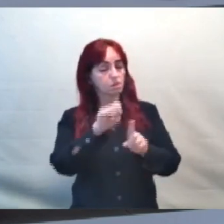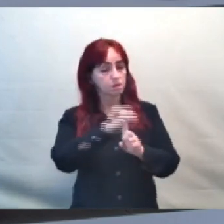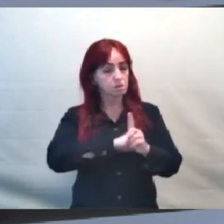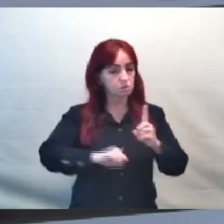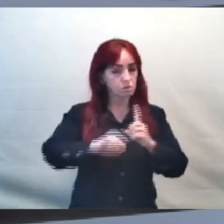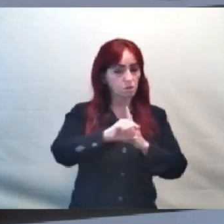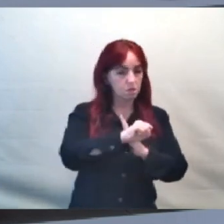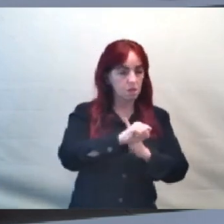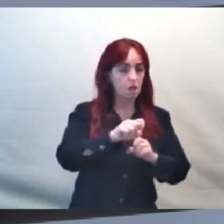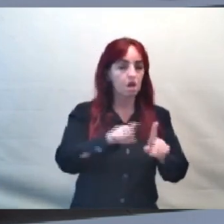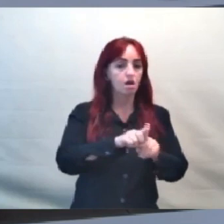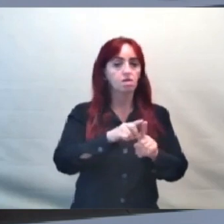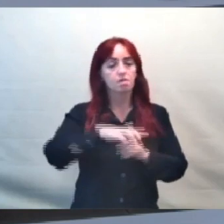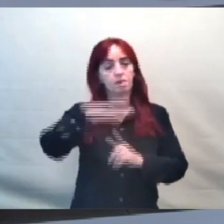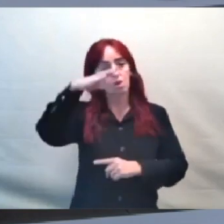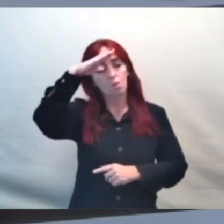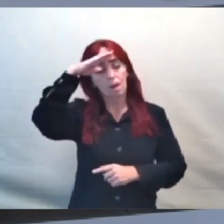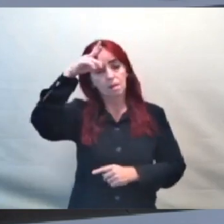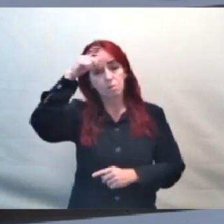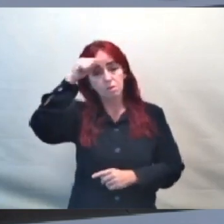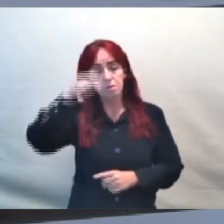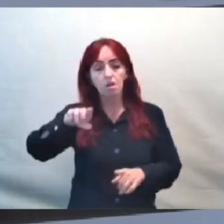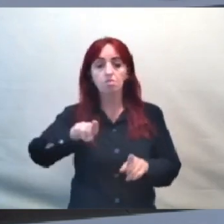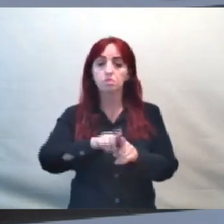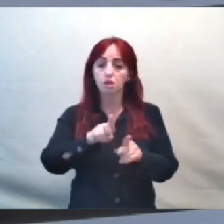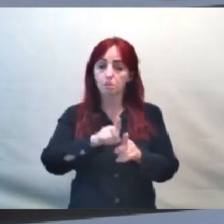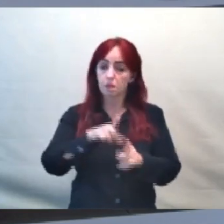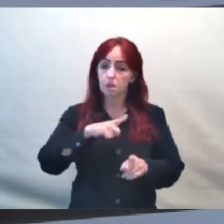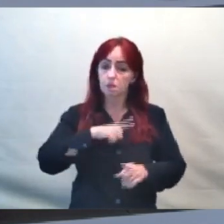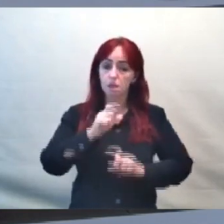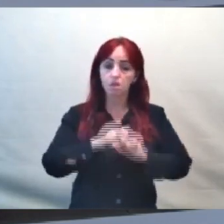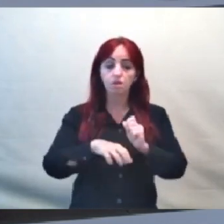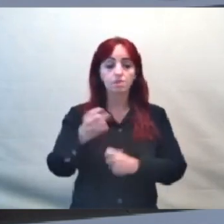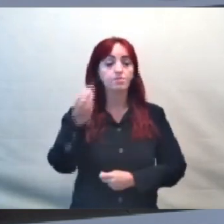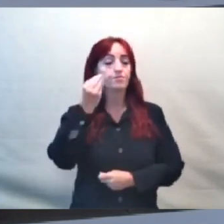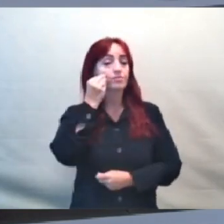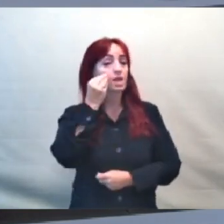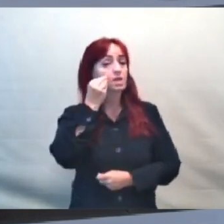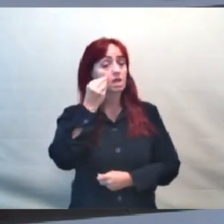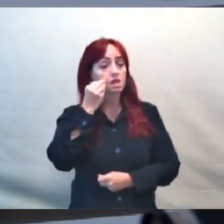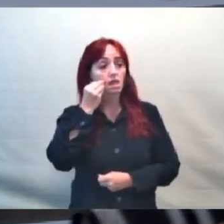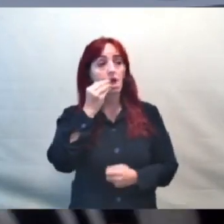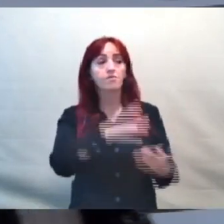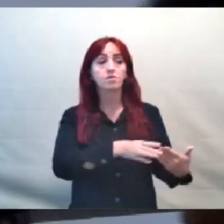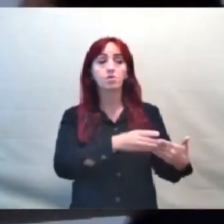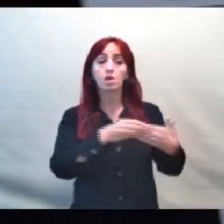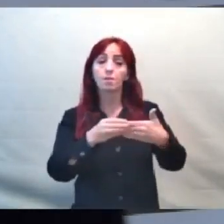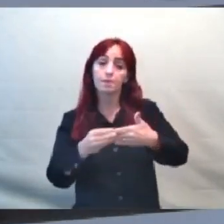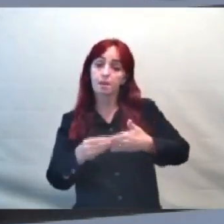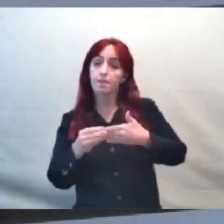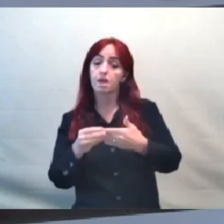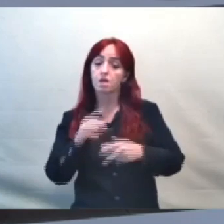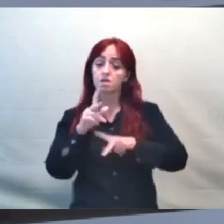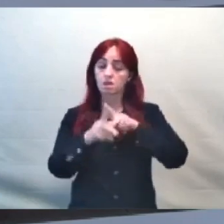municipal, e a gente tem tentado fazer o encaminhamento dessas pessoas em situação de rua